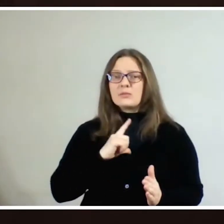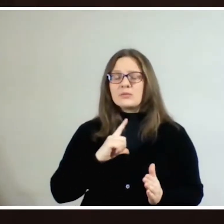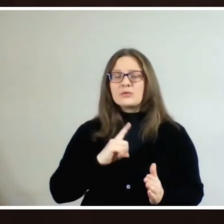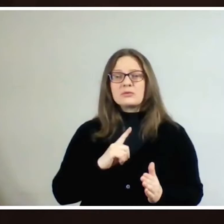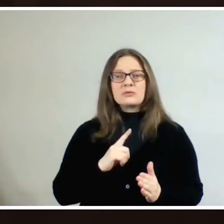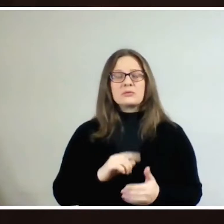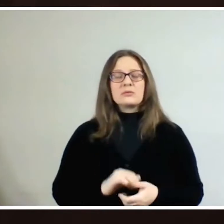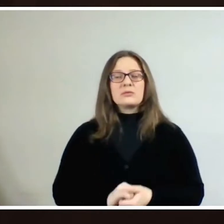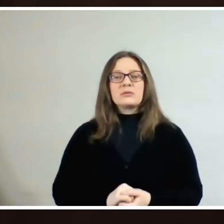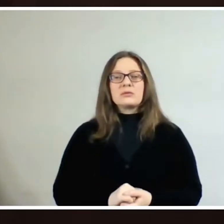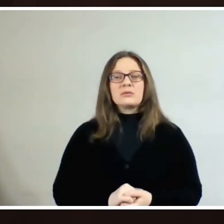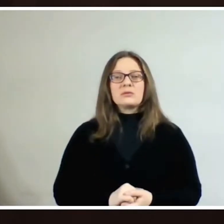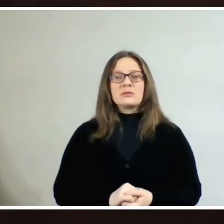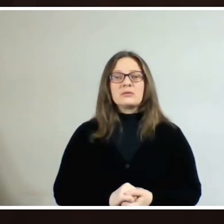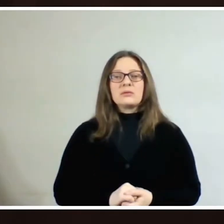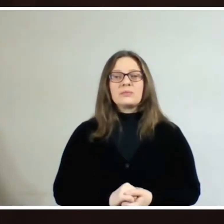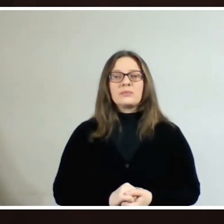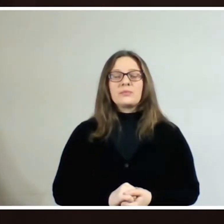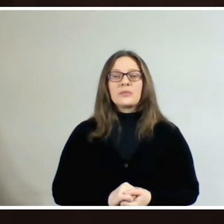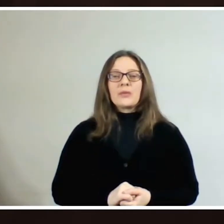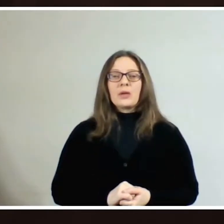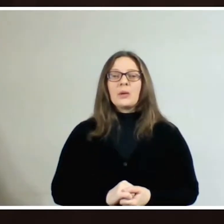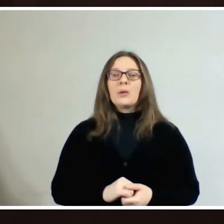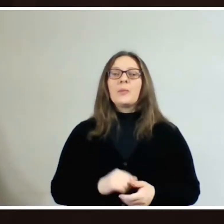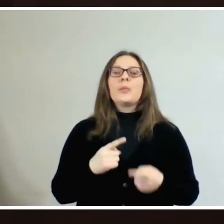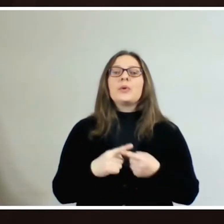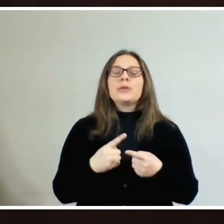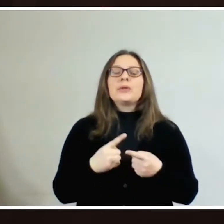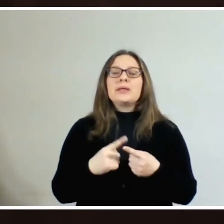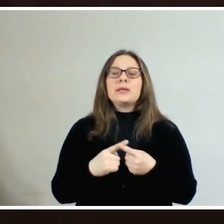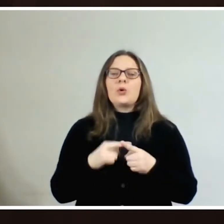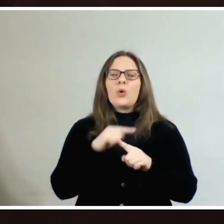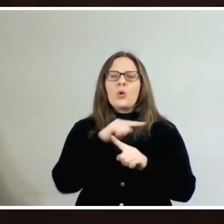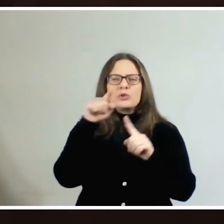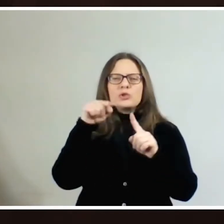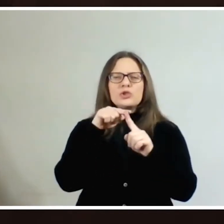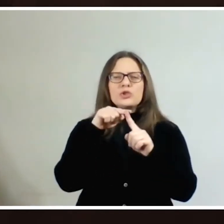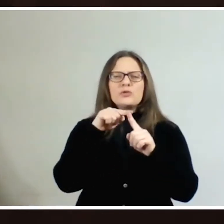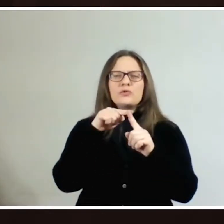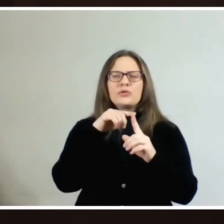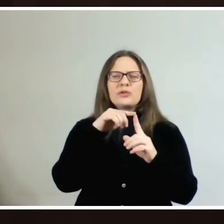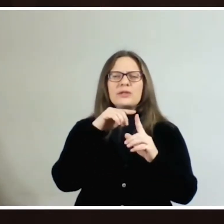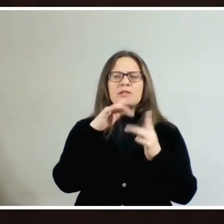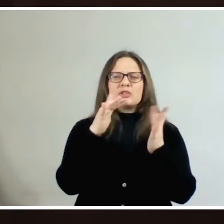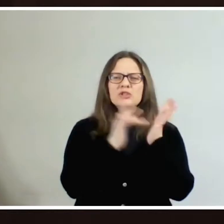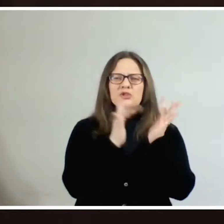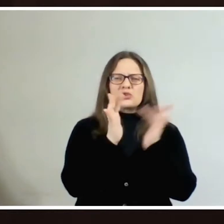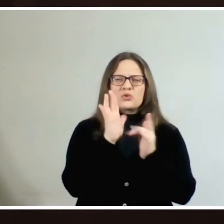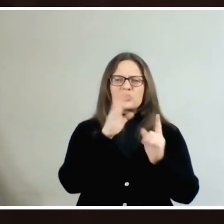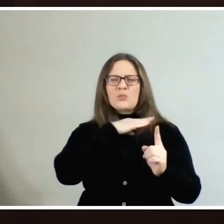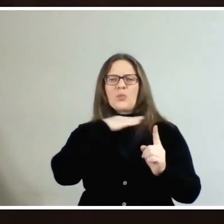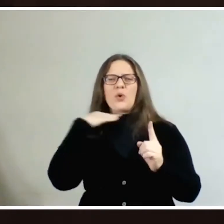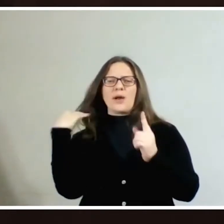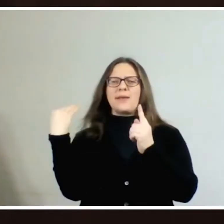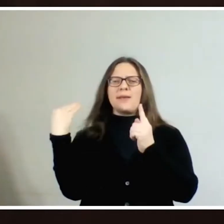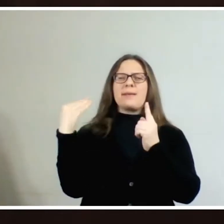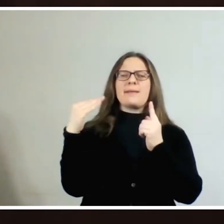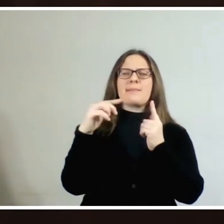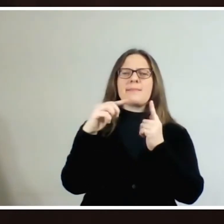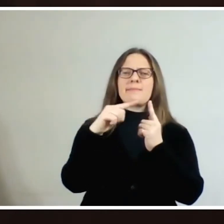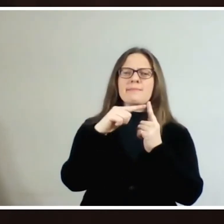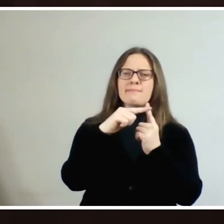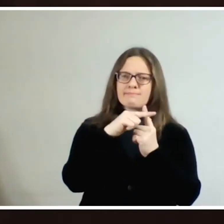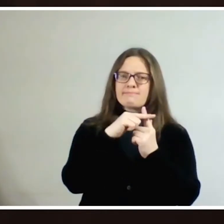Para que, por sua morte, destruísse aquele que tem o poder da morte, a saber, o diabo.